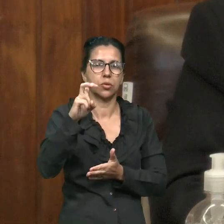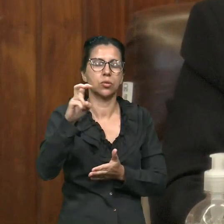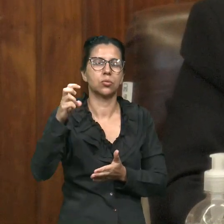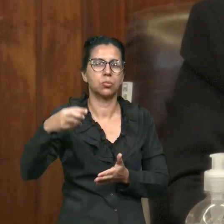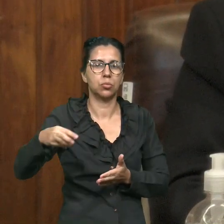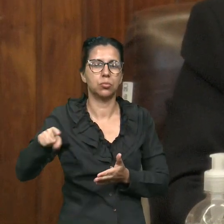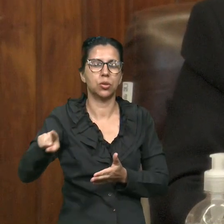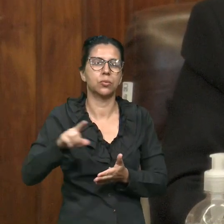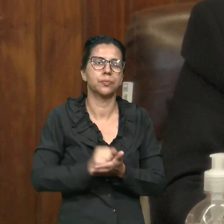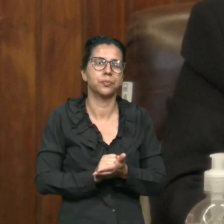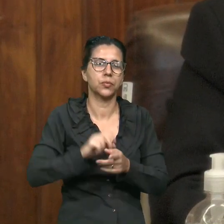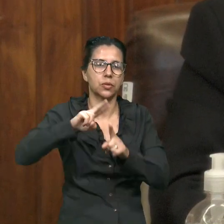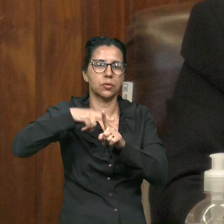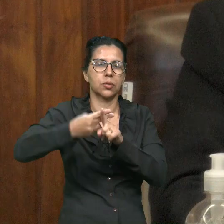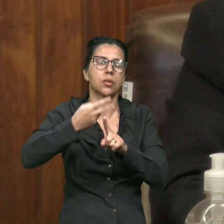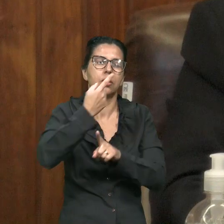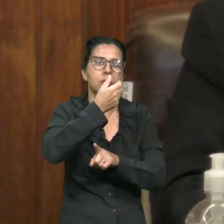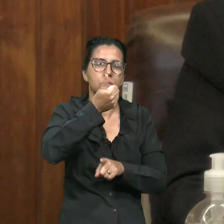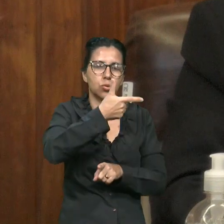R$ 50.631,53. Aditivo,